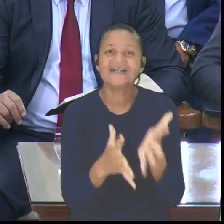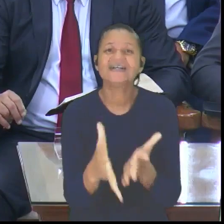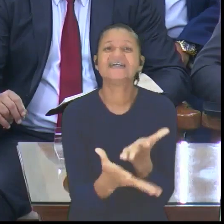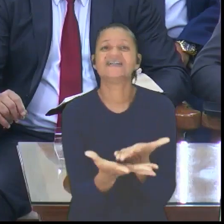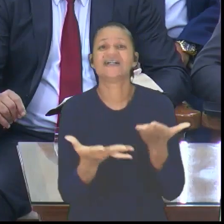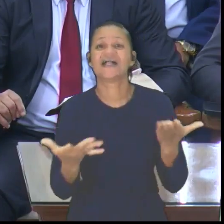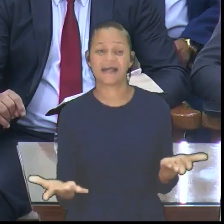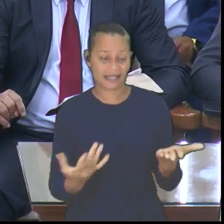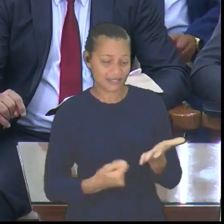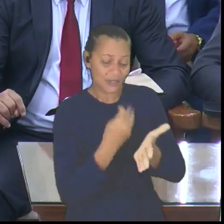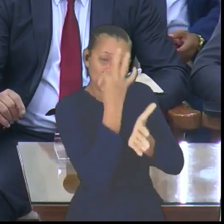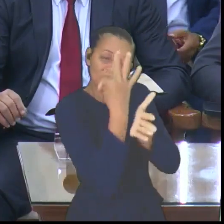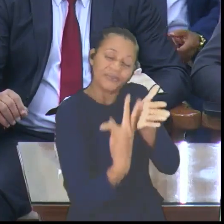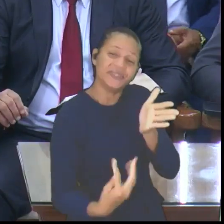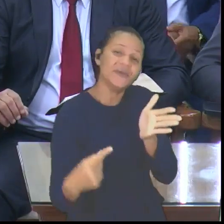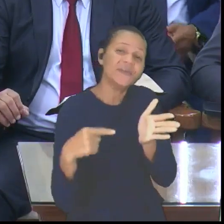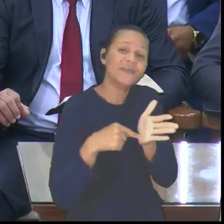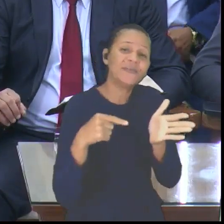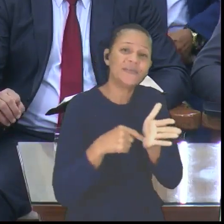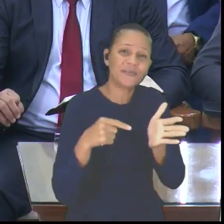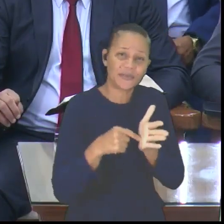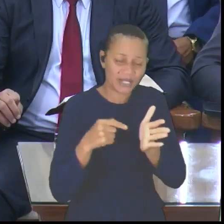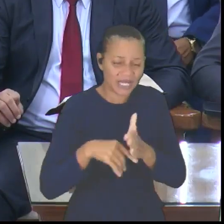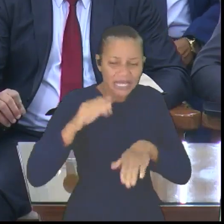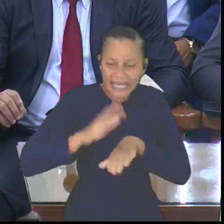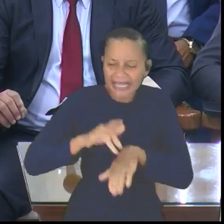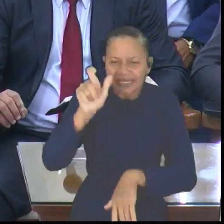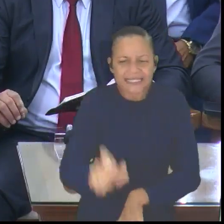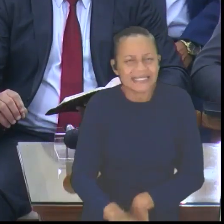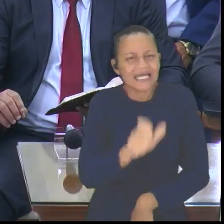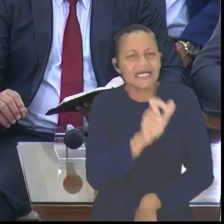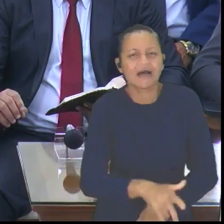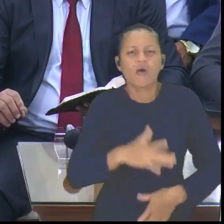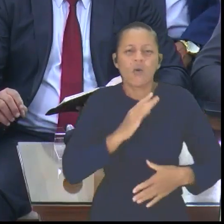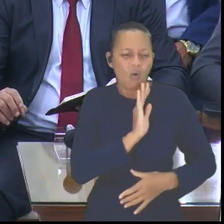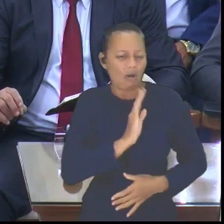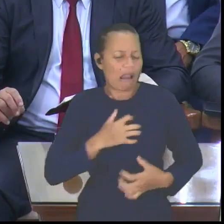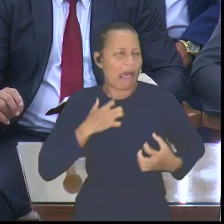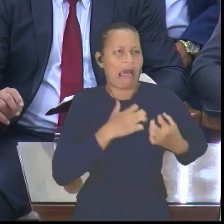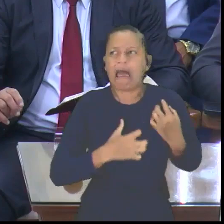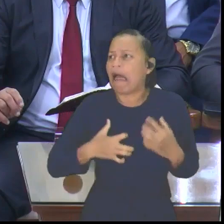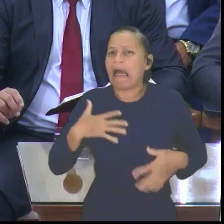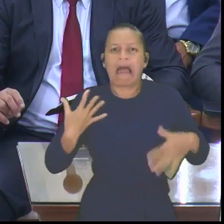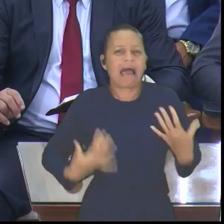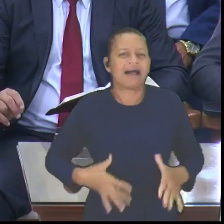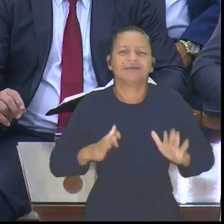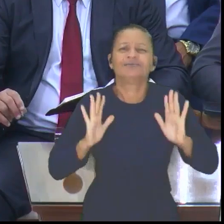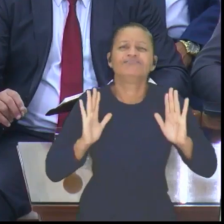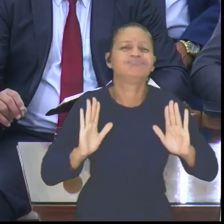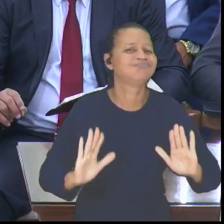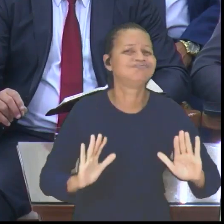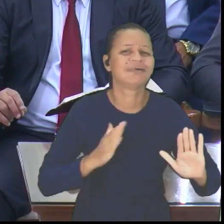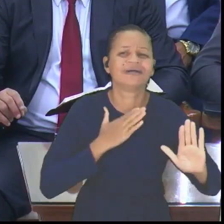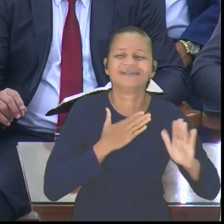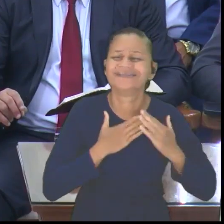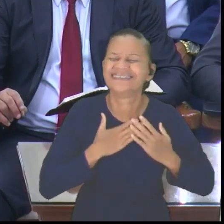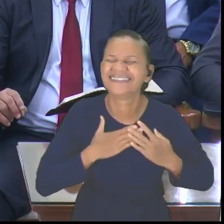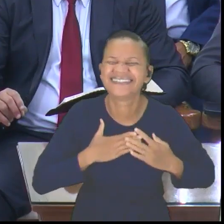sobre esta passagem no individual, descanse o coração, descanse a sua